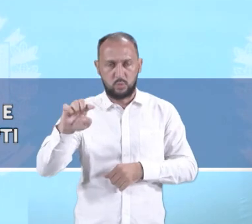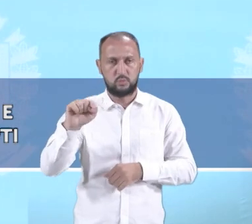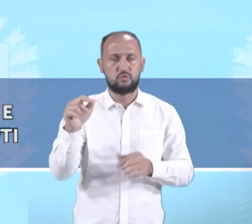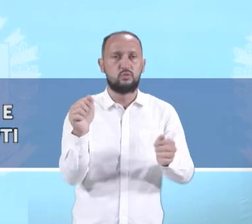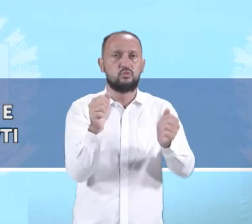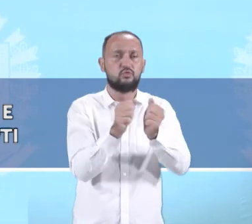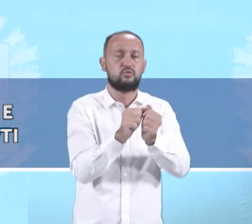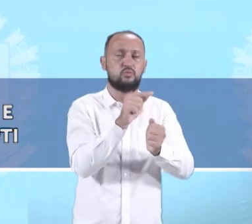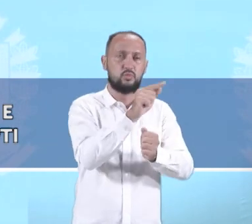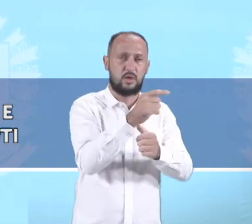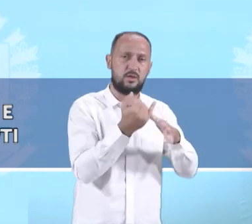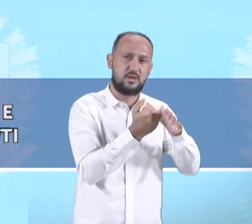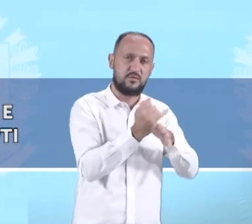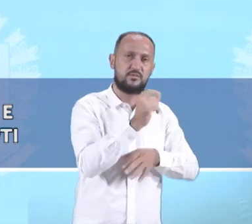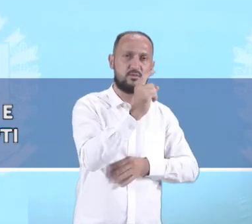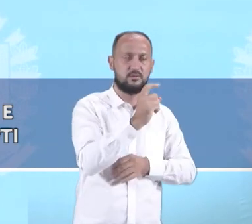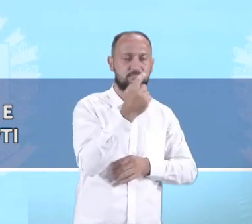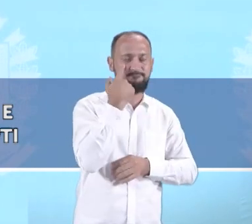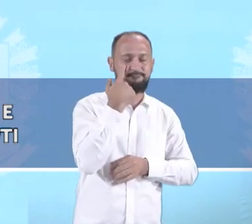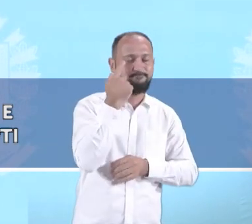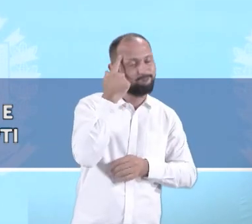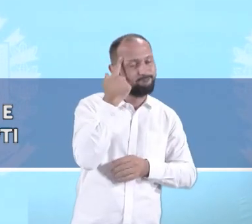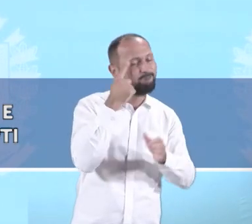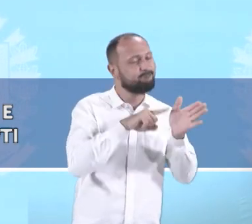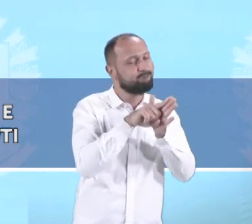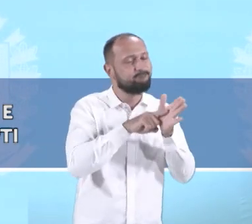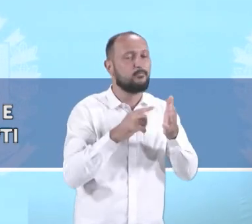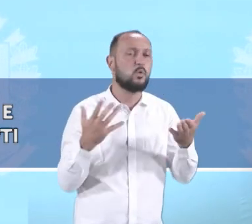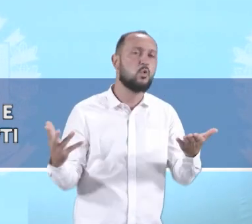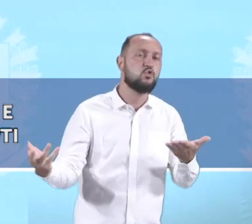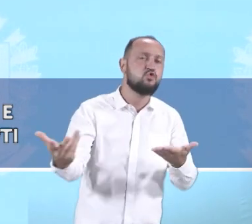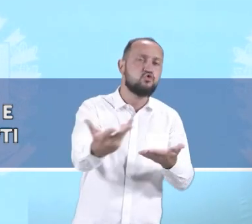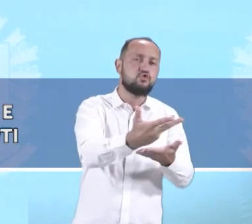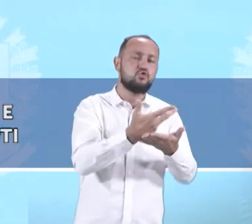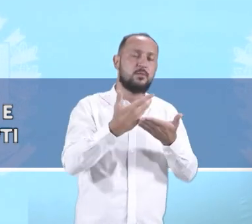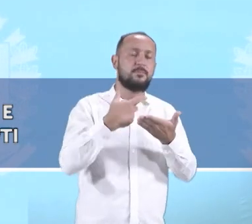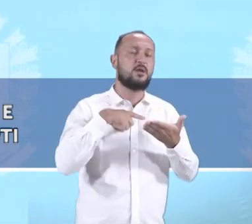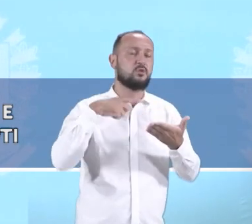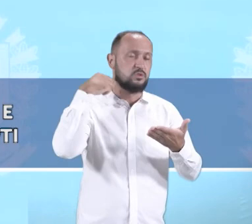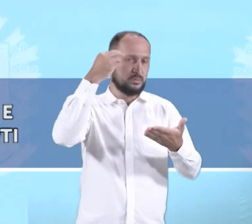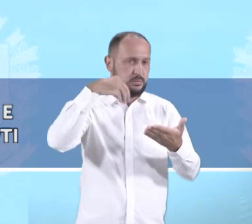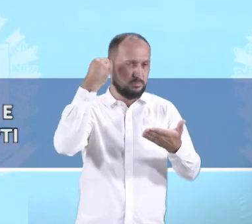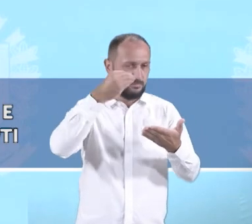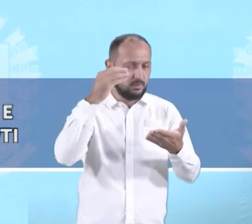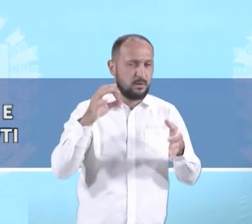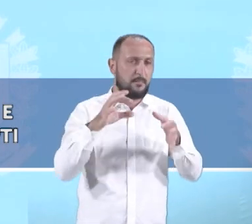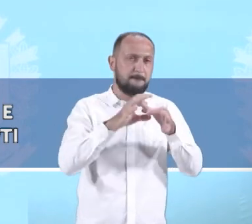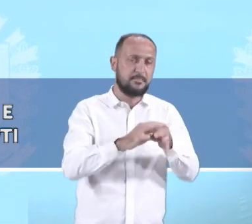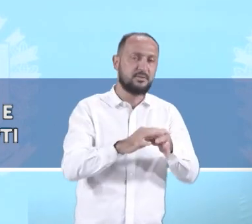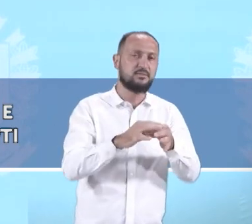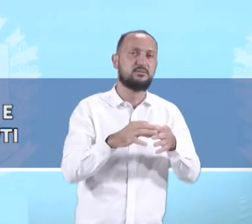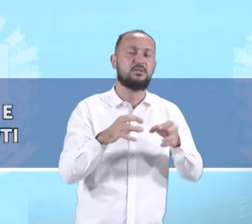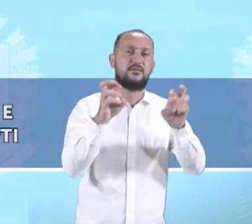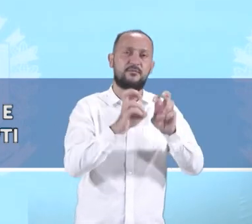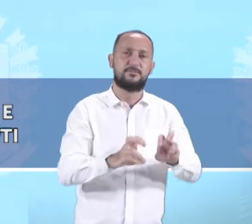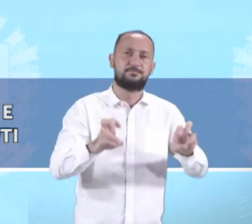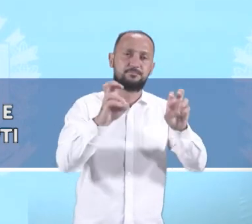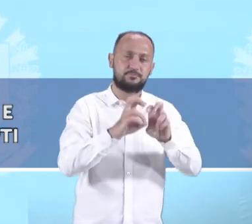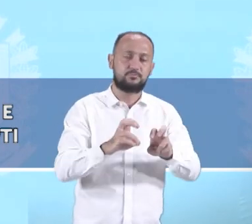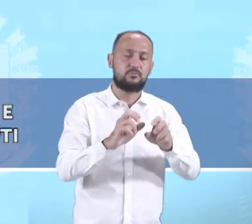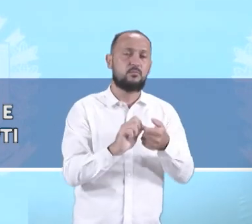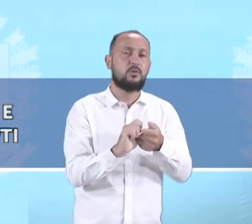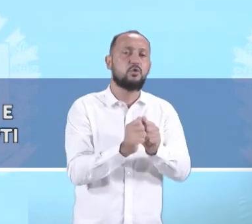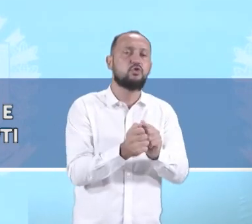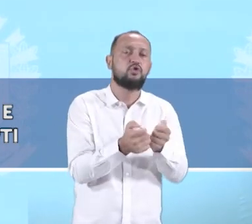o IFMS Campos Dourados. E nós buscamos trabalhos que envolvessem a nossa expertise, né, que seria na área de